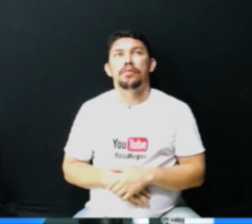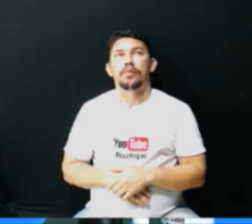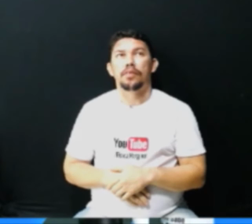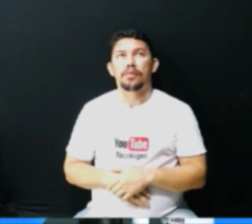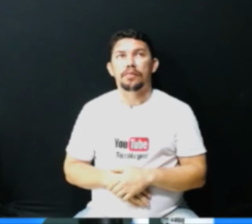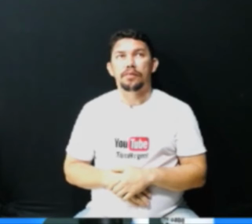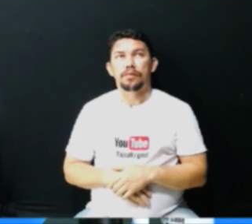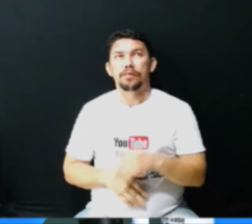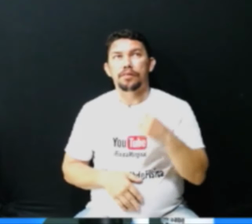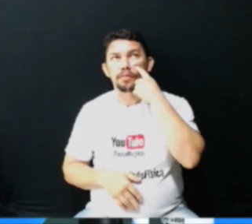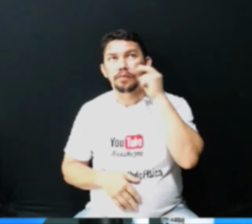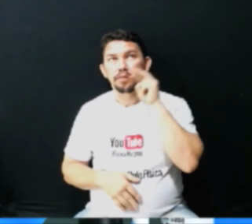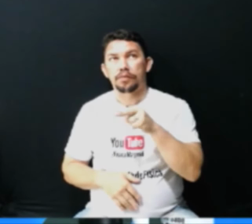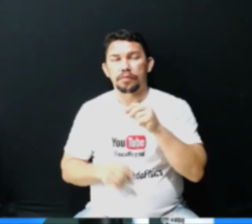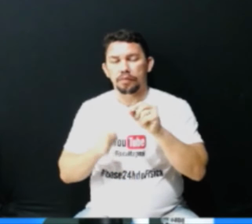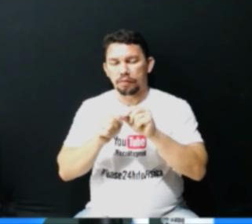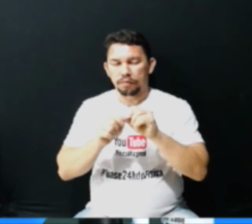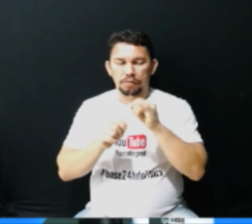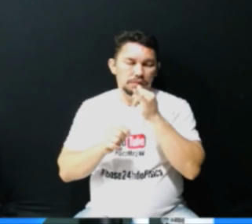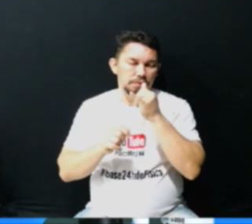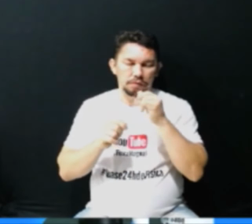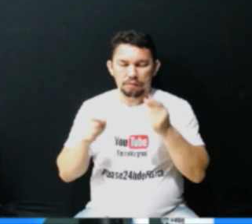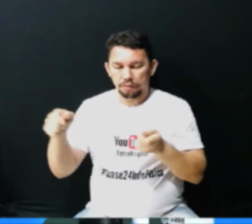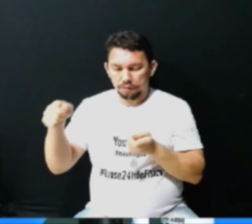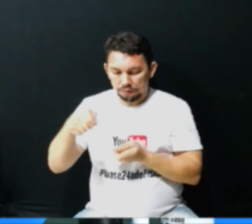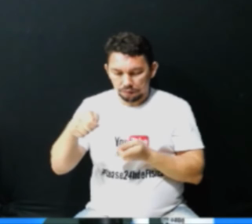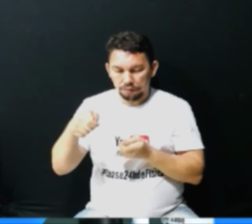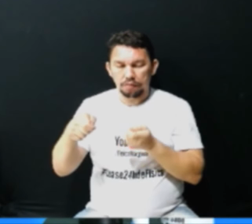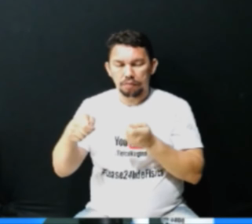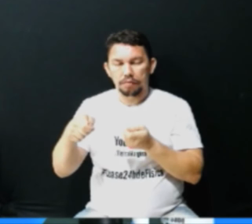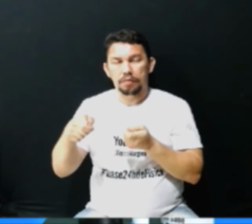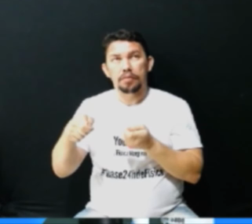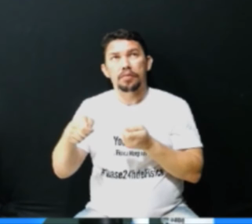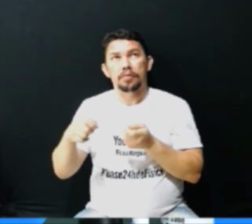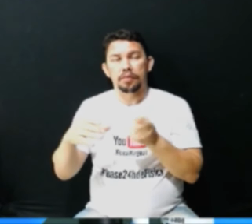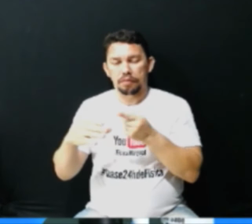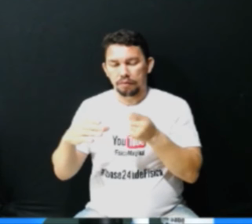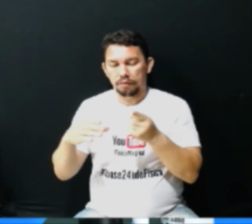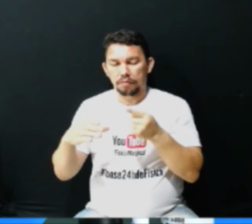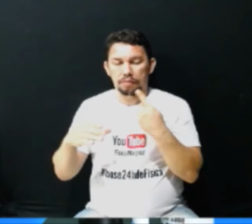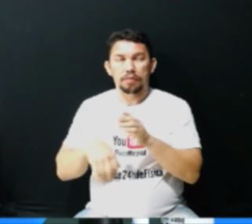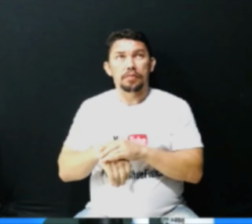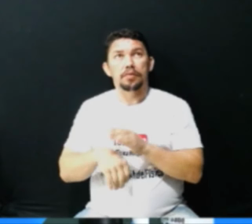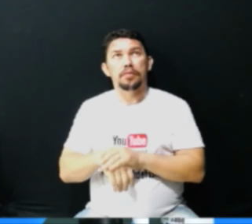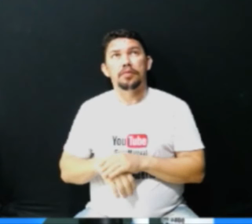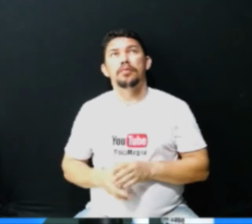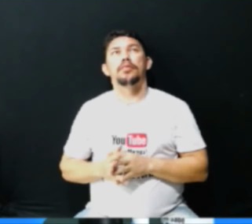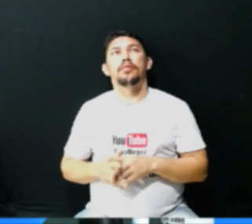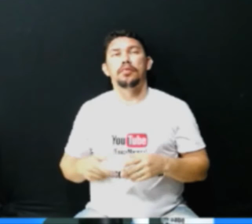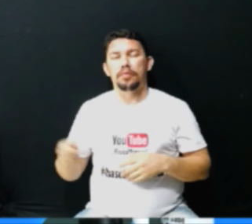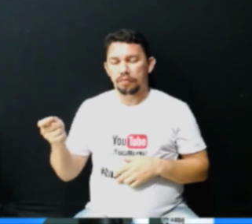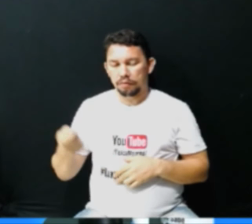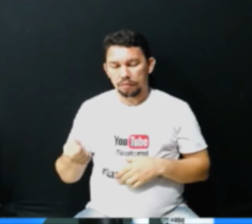você coloca um medidor de corrente. O medidor de corrente é o amperímetro. Então eu chego aqui, conecto o amperímetro e